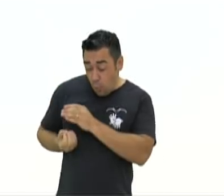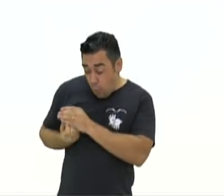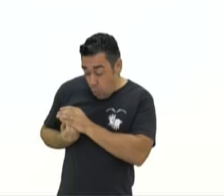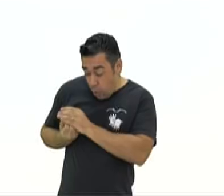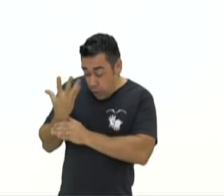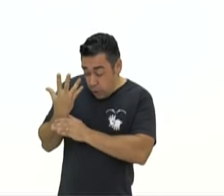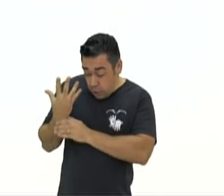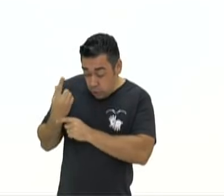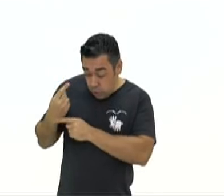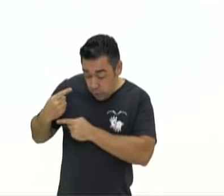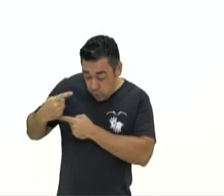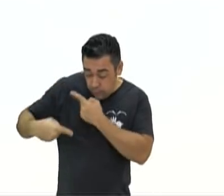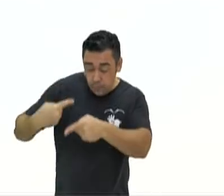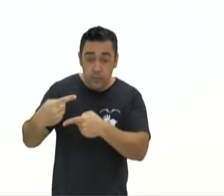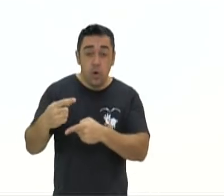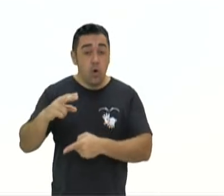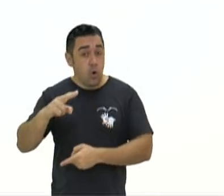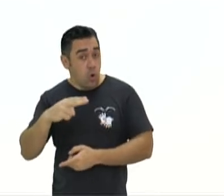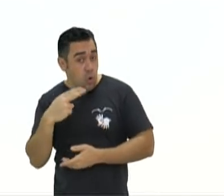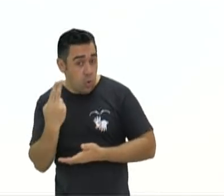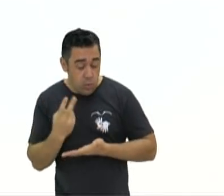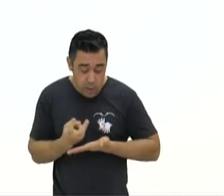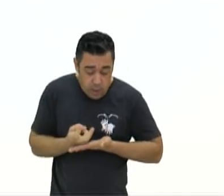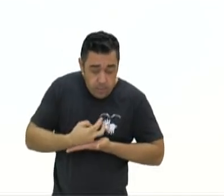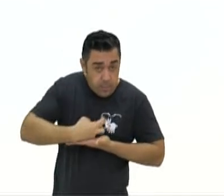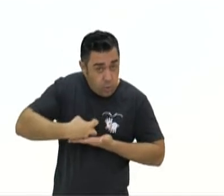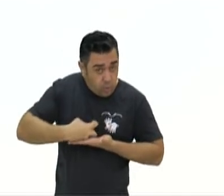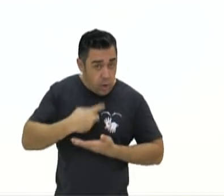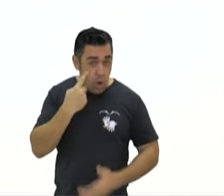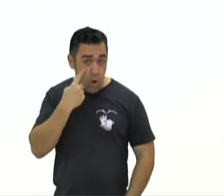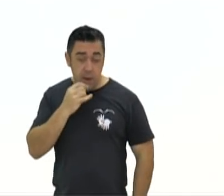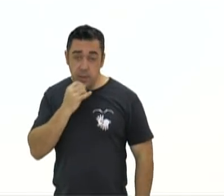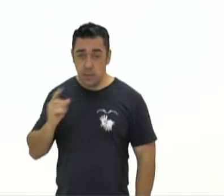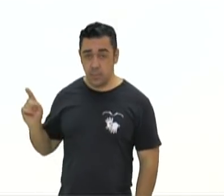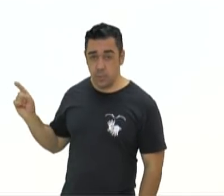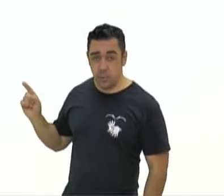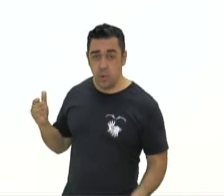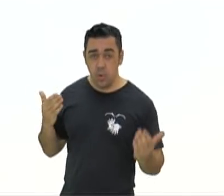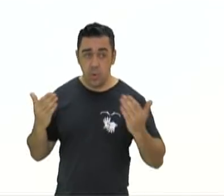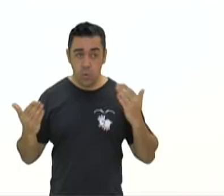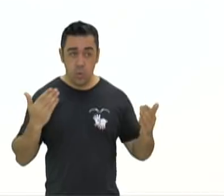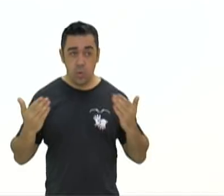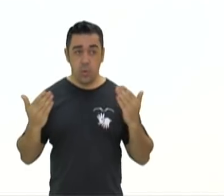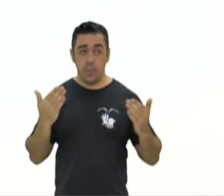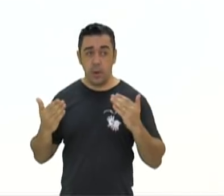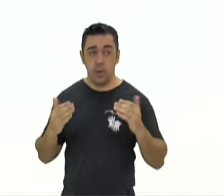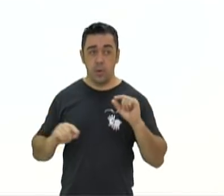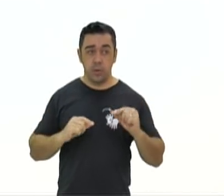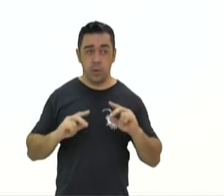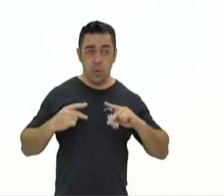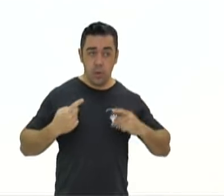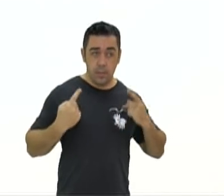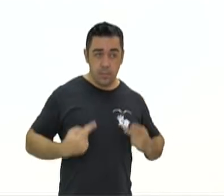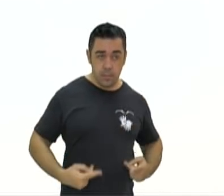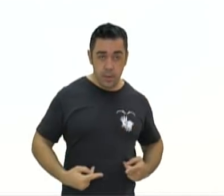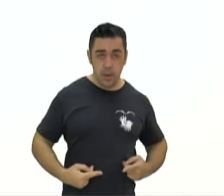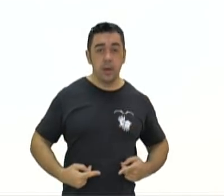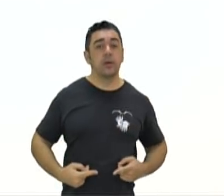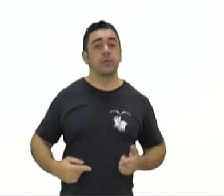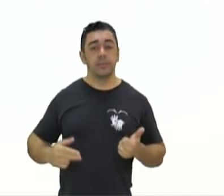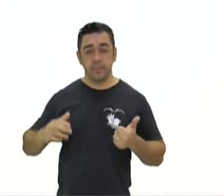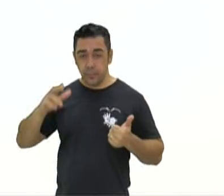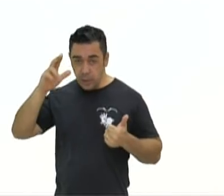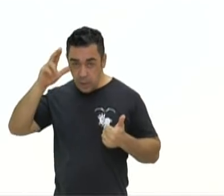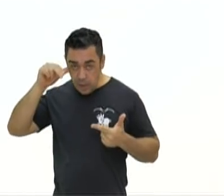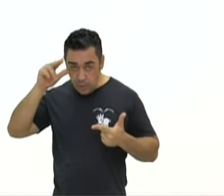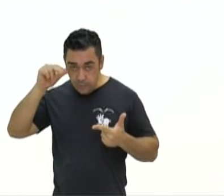ou a mesma origem embrionária. Veja só esse exemplo. A gente está comparando aqui os membros de humanos, cavalos,